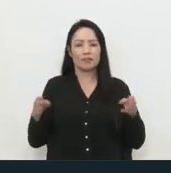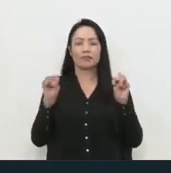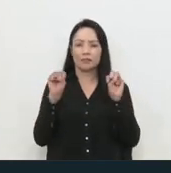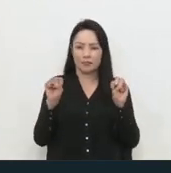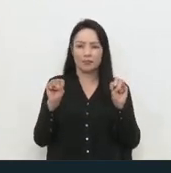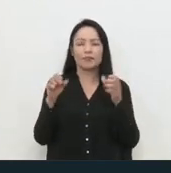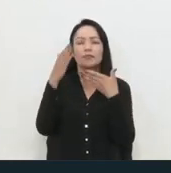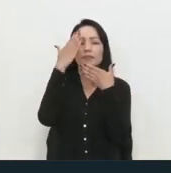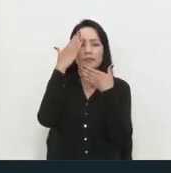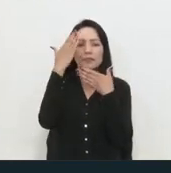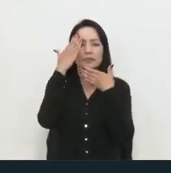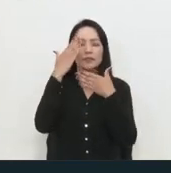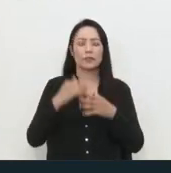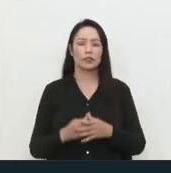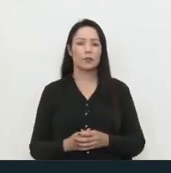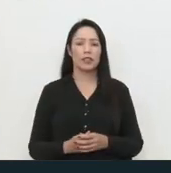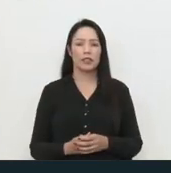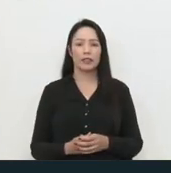parabéns